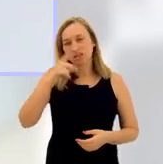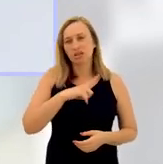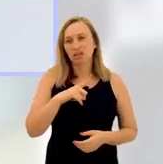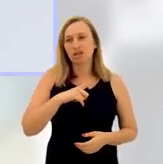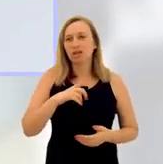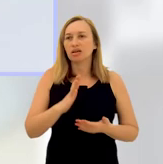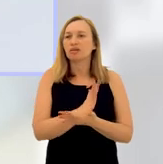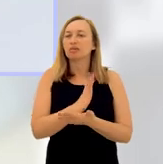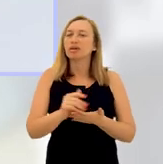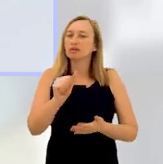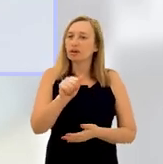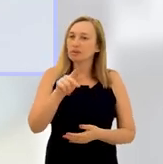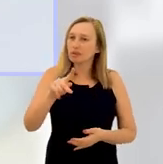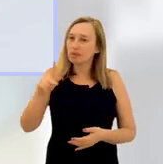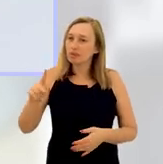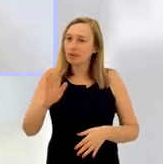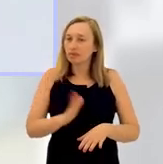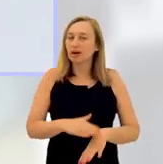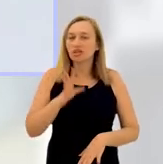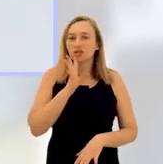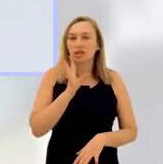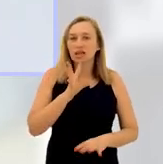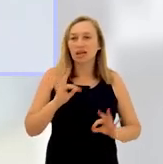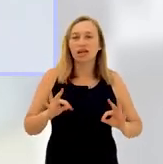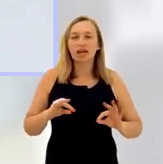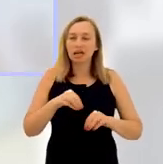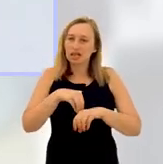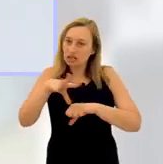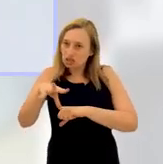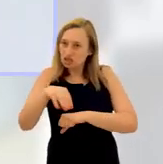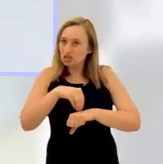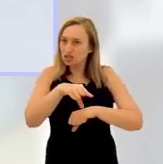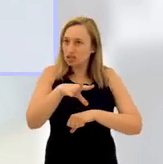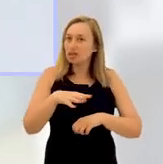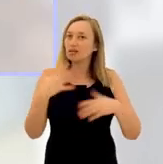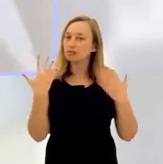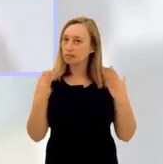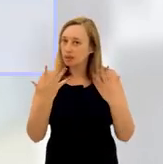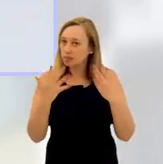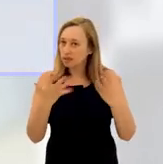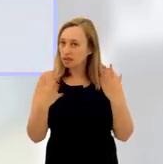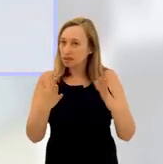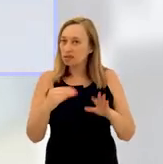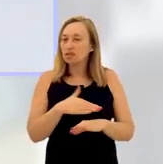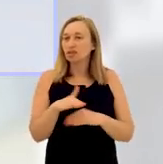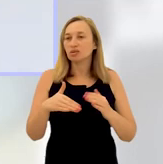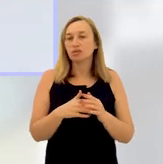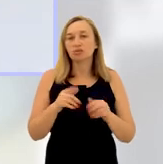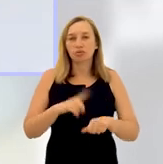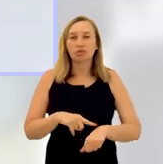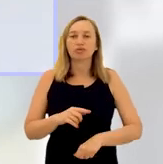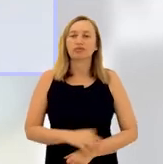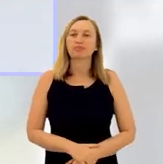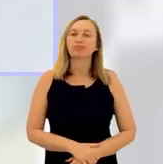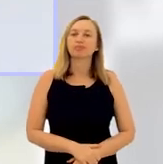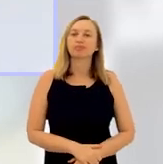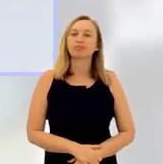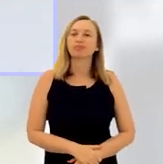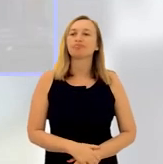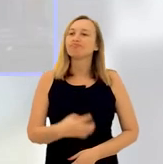mente, mas o aplicativo é mais do que legal, ele é indicado, ele é premiado em todos esses